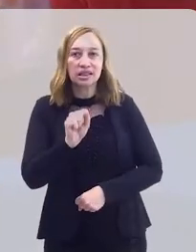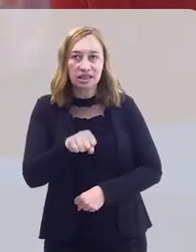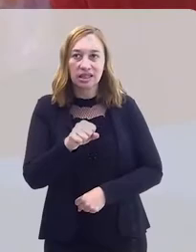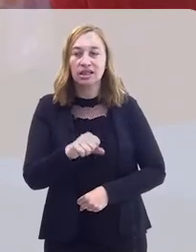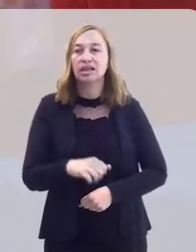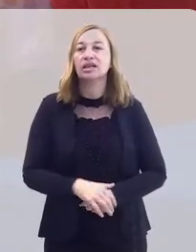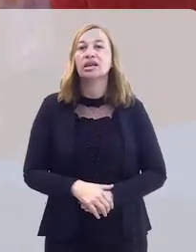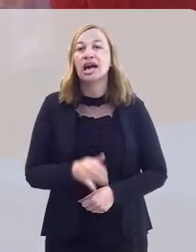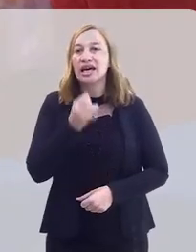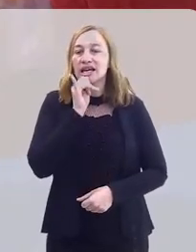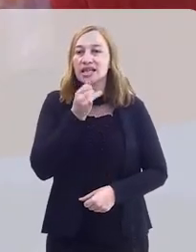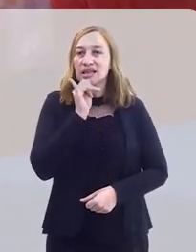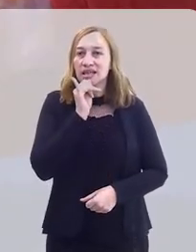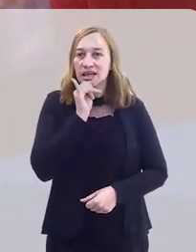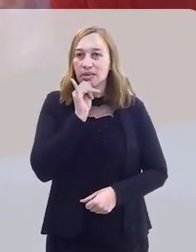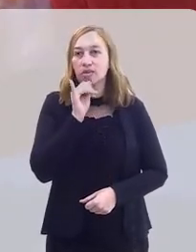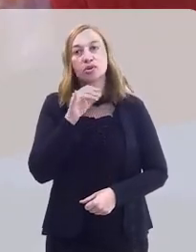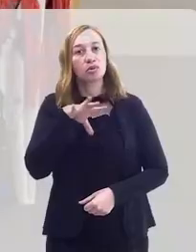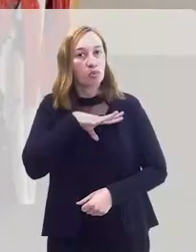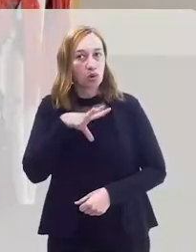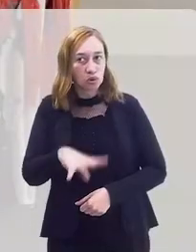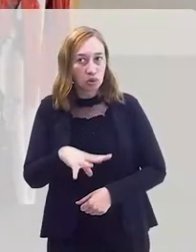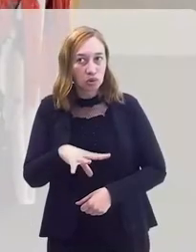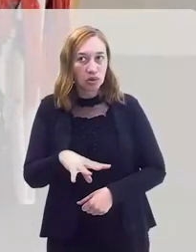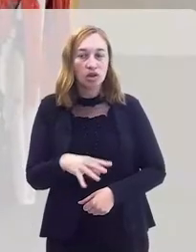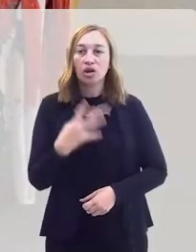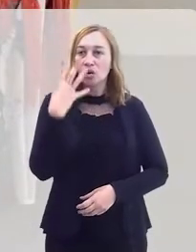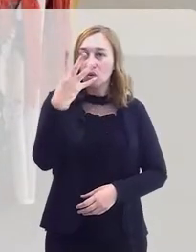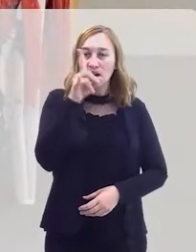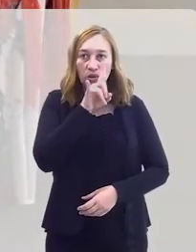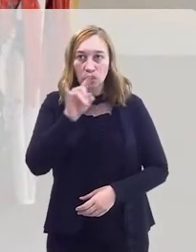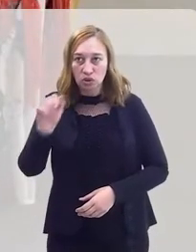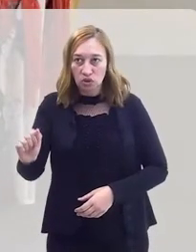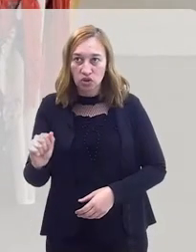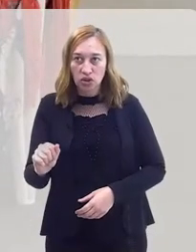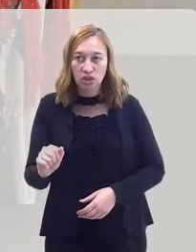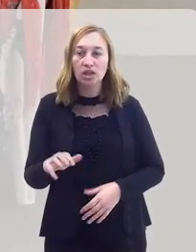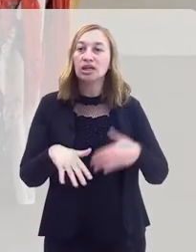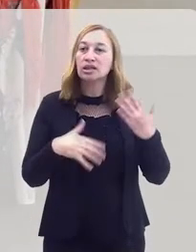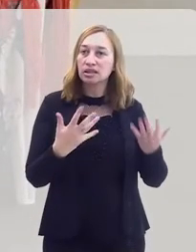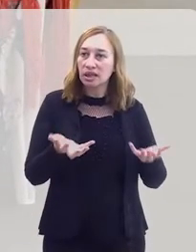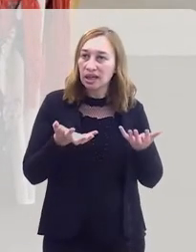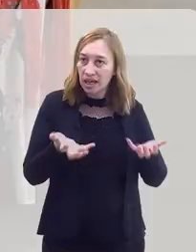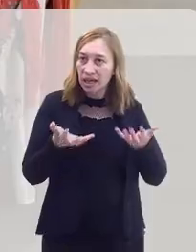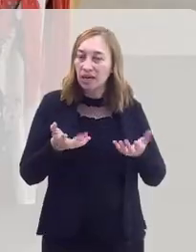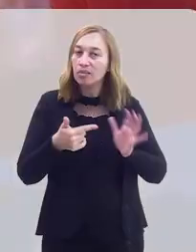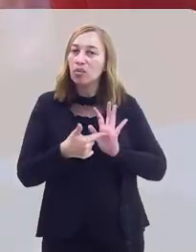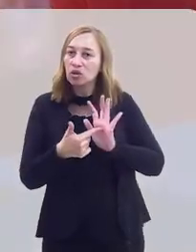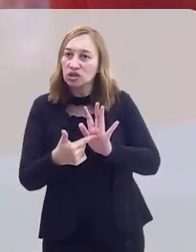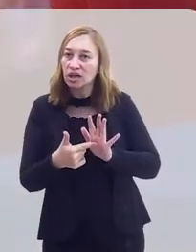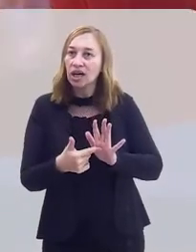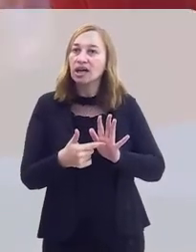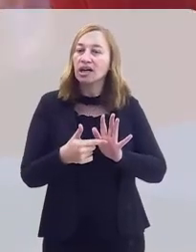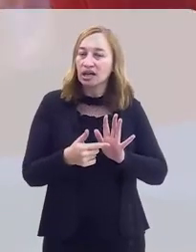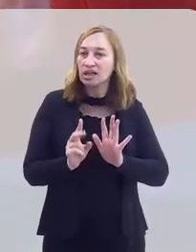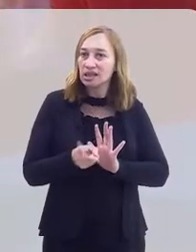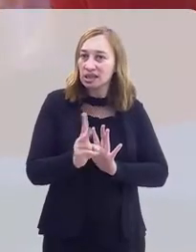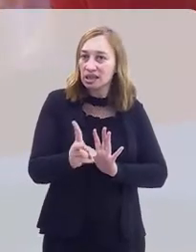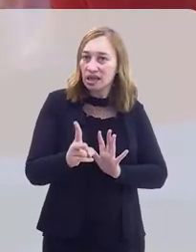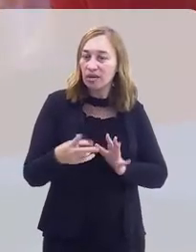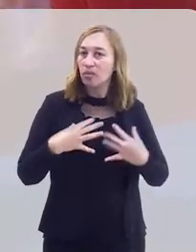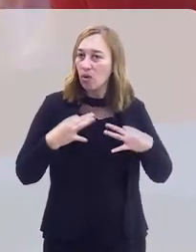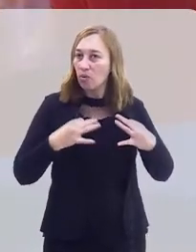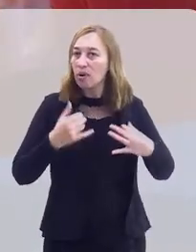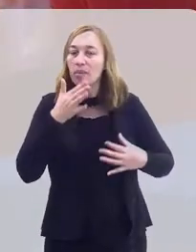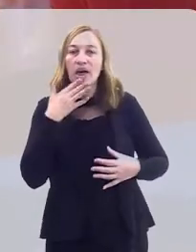isso? Sim, troca as vestes, por exemplo, o exemplo de Portugal. Como são 4 dias, então elas querem mostrar